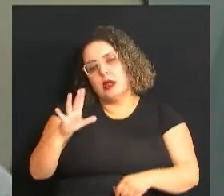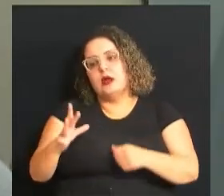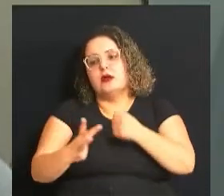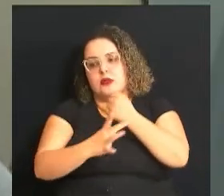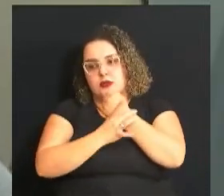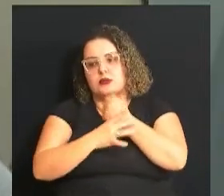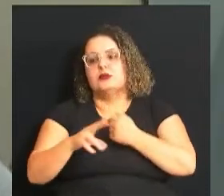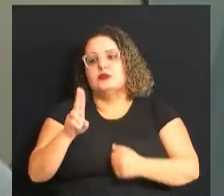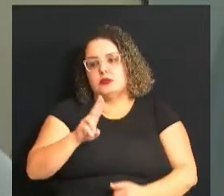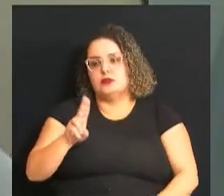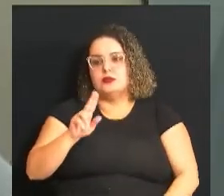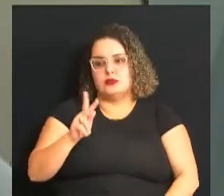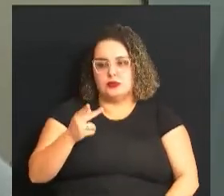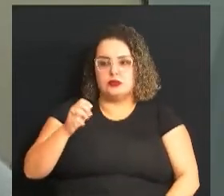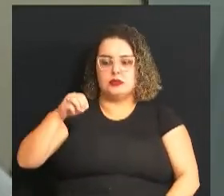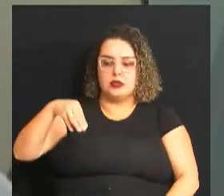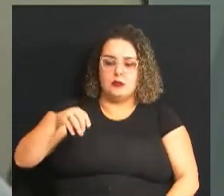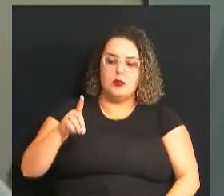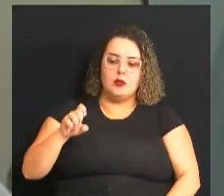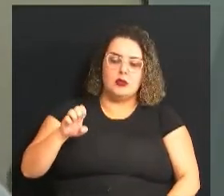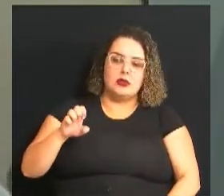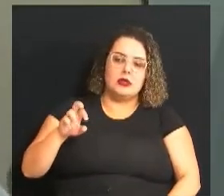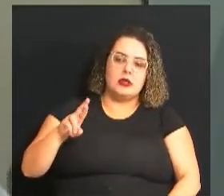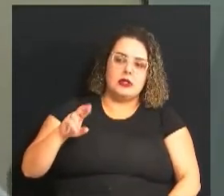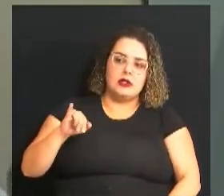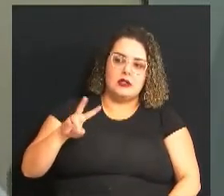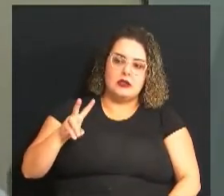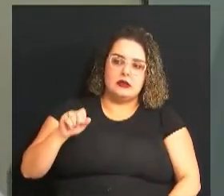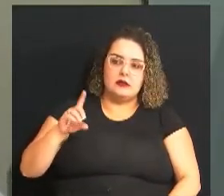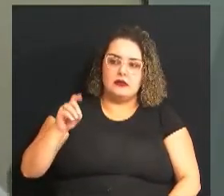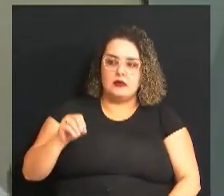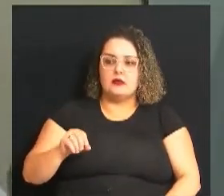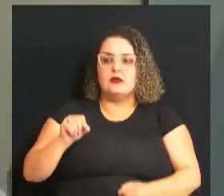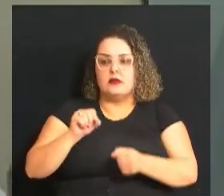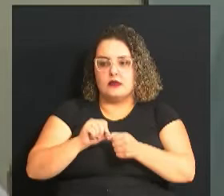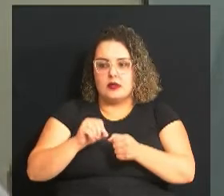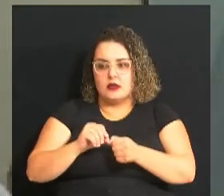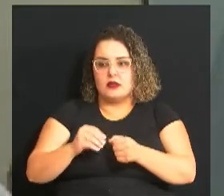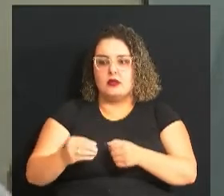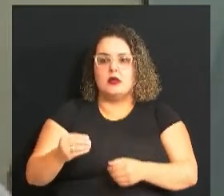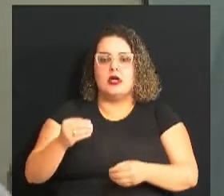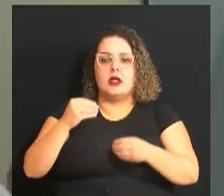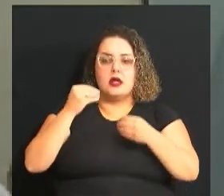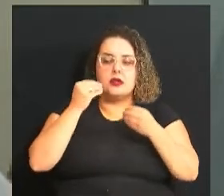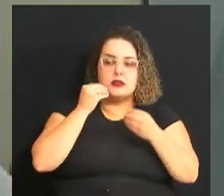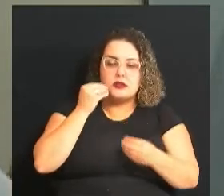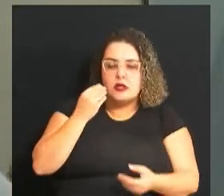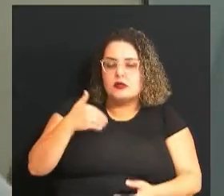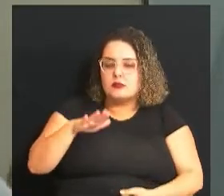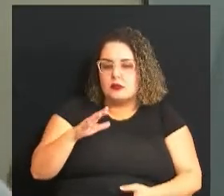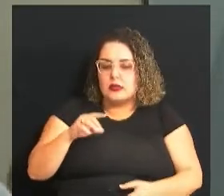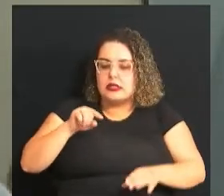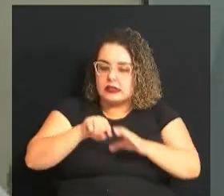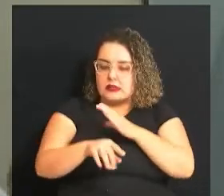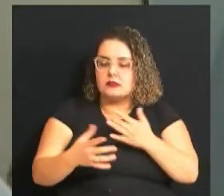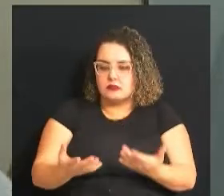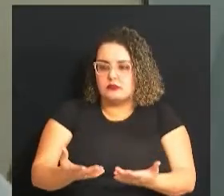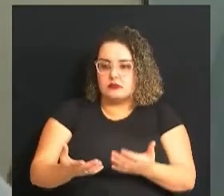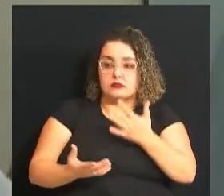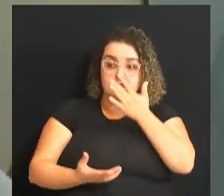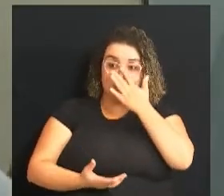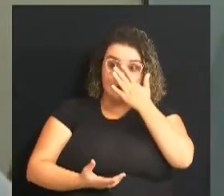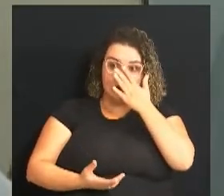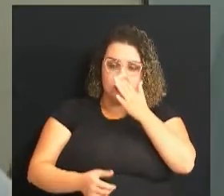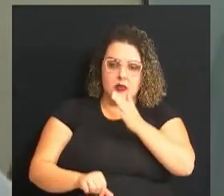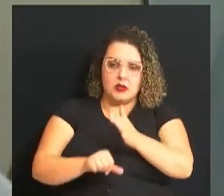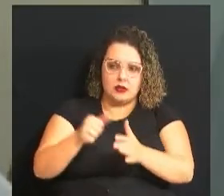dos hemoderivados, porque senão eles teriam que fazer testes mais onerosos para o hemocentro, uma vez que aquele primeiro